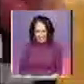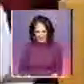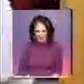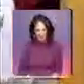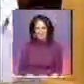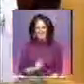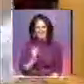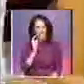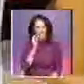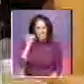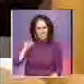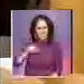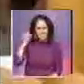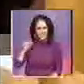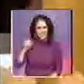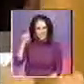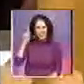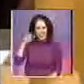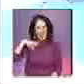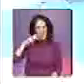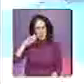Mário Rui, és grande.